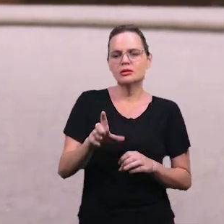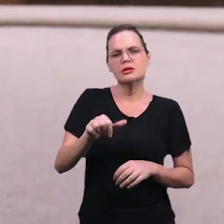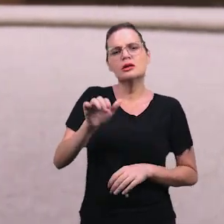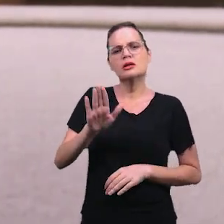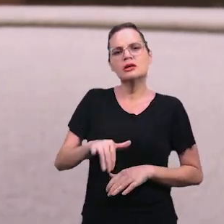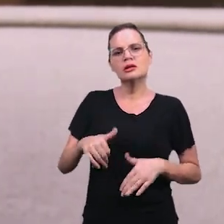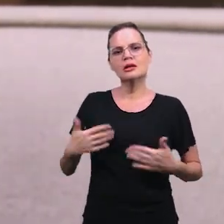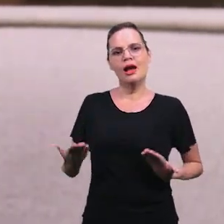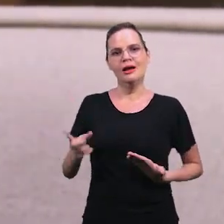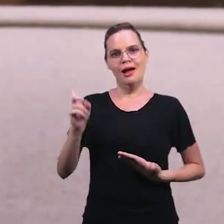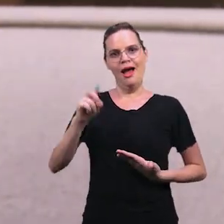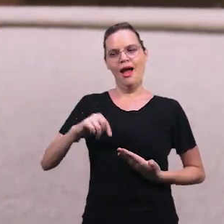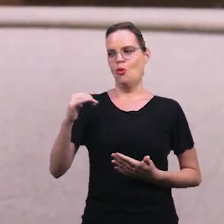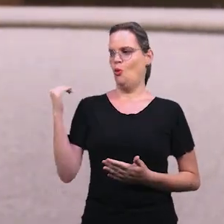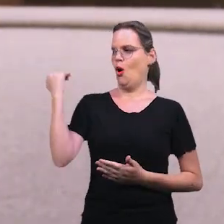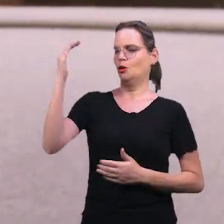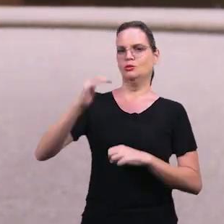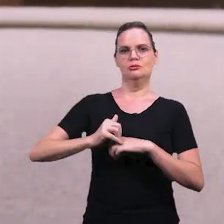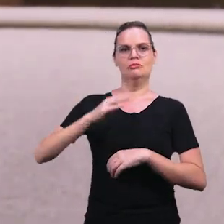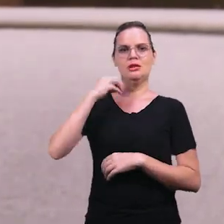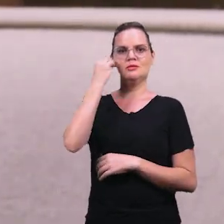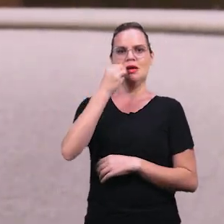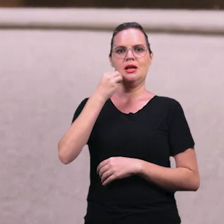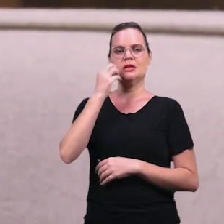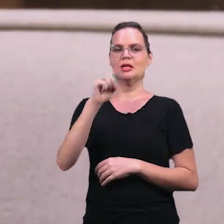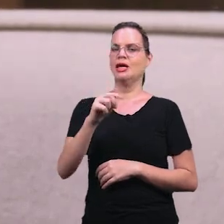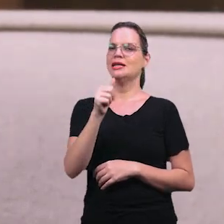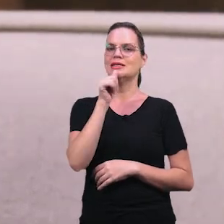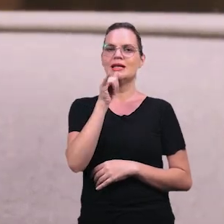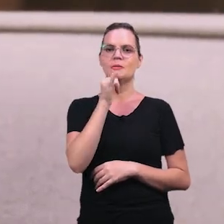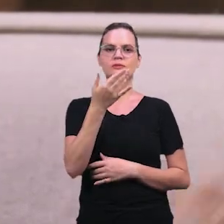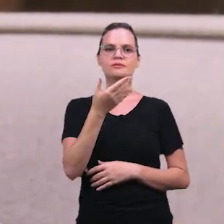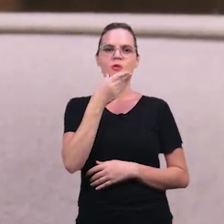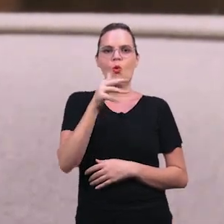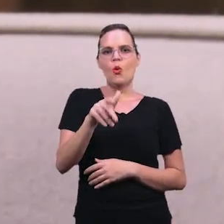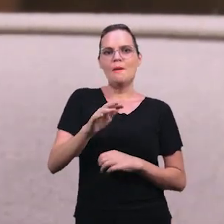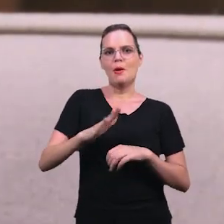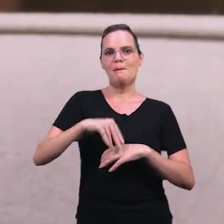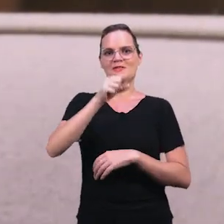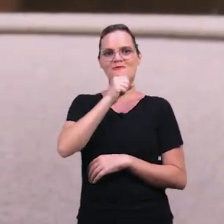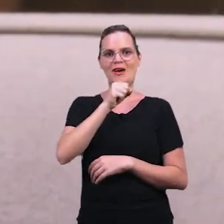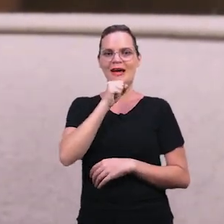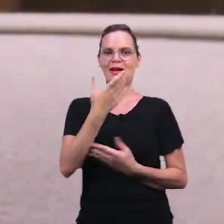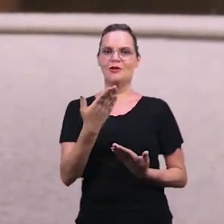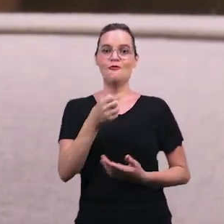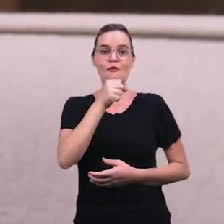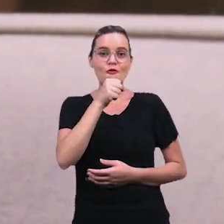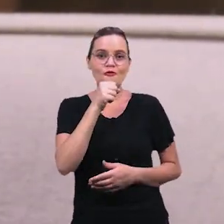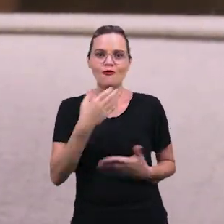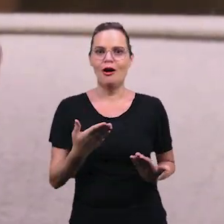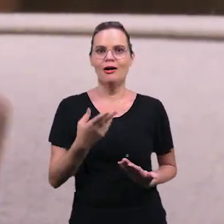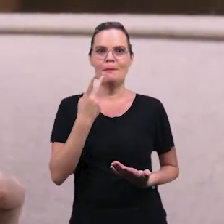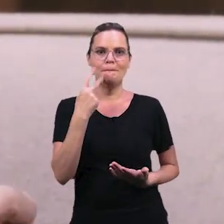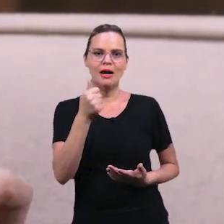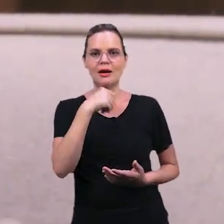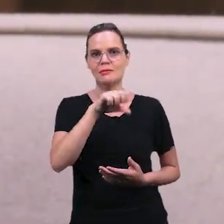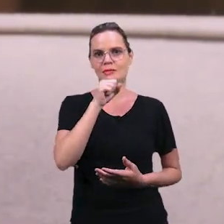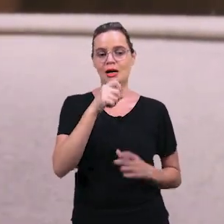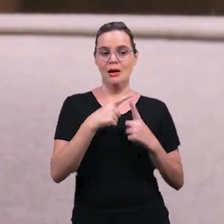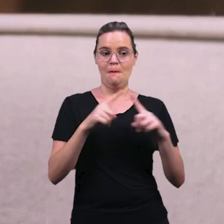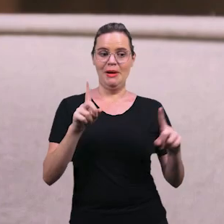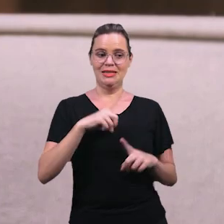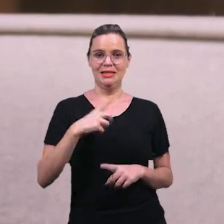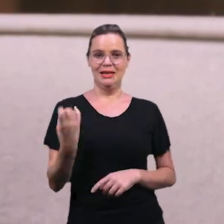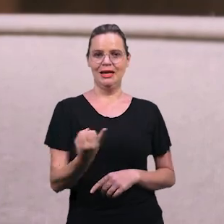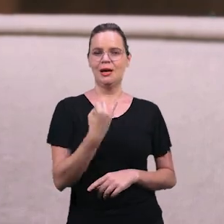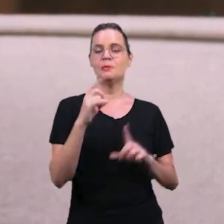ela? É o sujeito mais experiente, é o adulto, é o irmão mais velho, é a avó, né? E agora uma coisa muito importante,